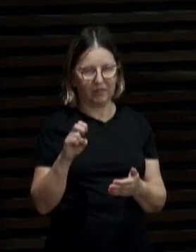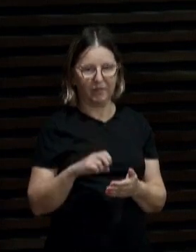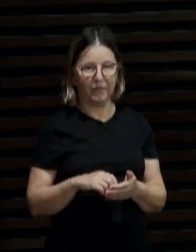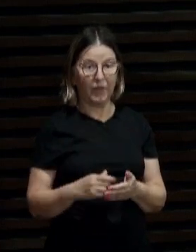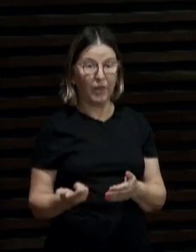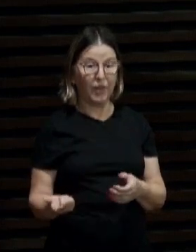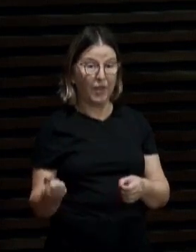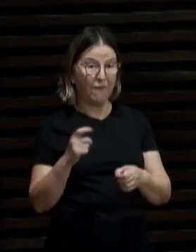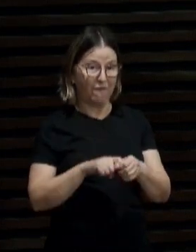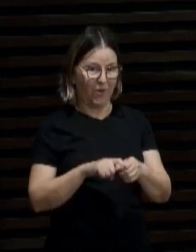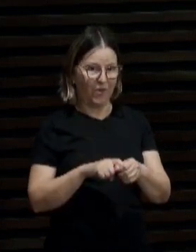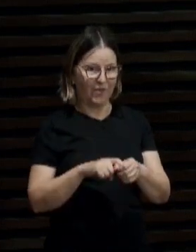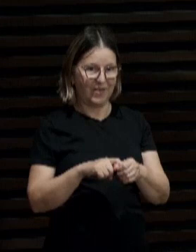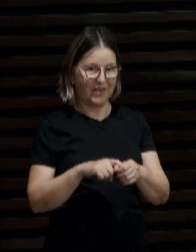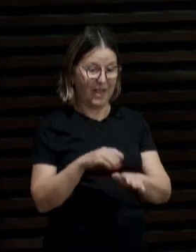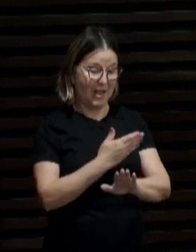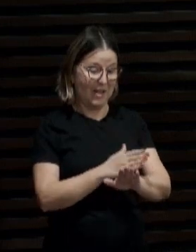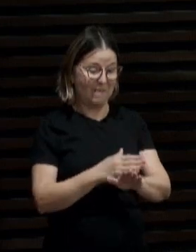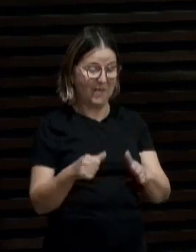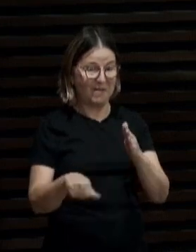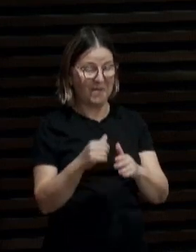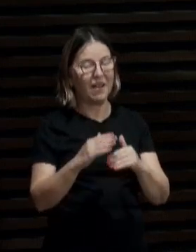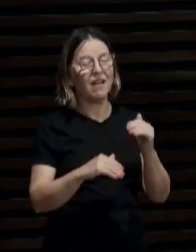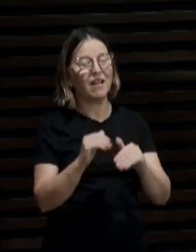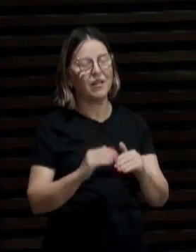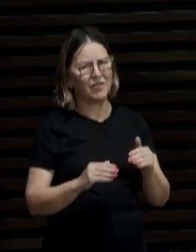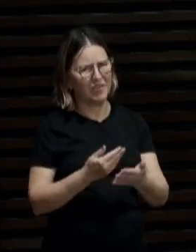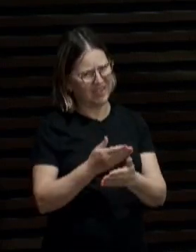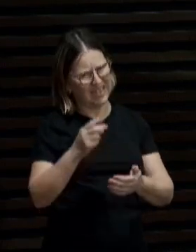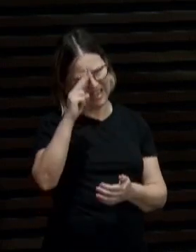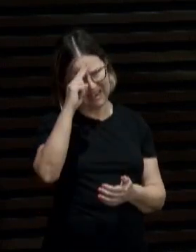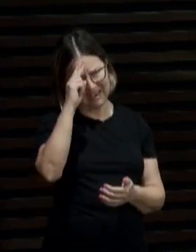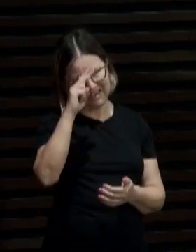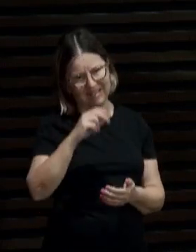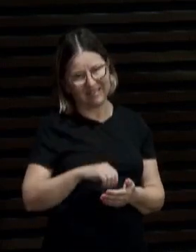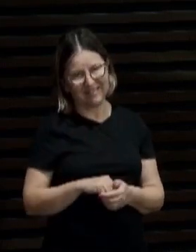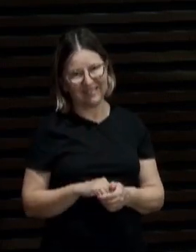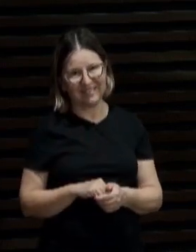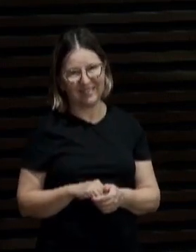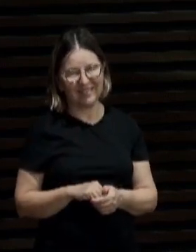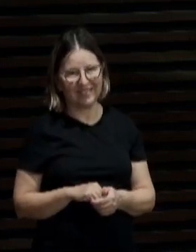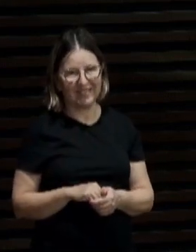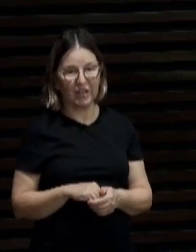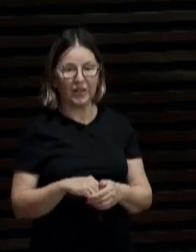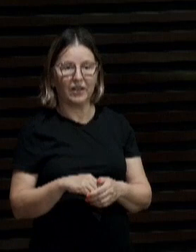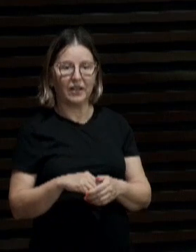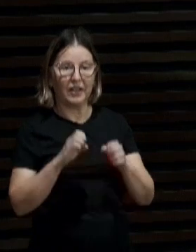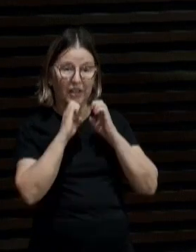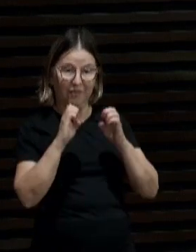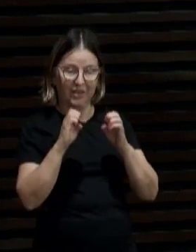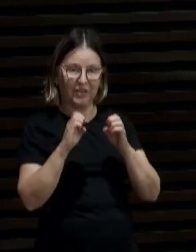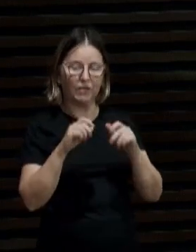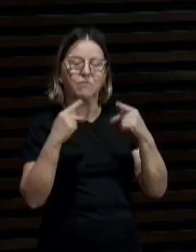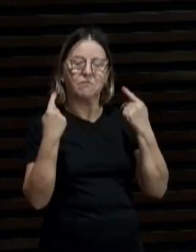primeiras obras. Quais eram as primeiras obras desses irmãos? Vocês lembram? O evangelho sendo pregado lá na escola de Tirano por 3 anos, aliás, por 2 anos na